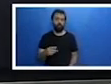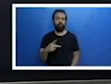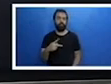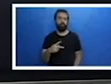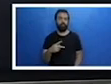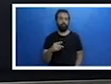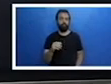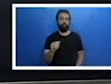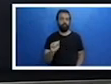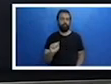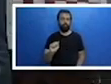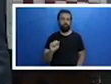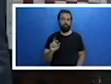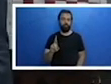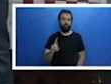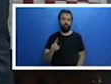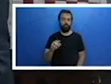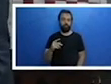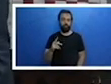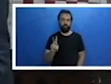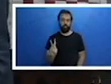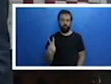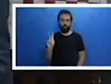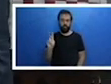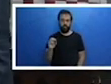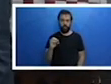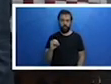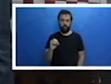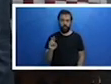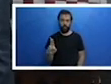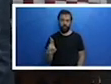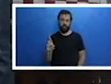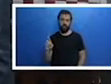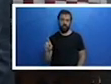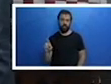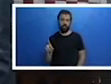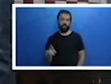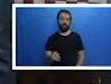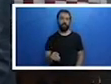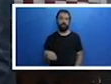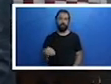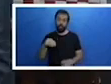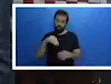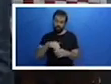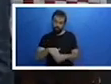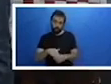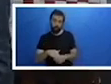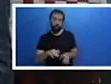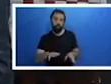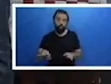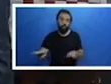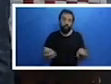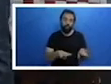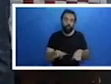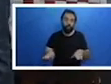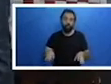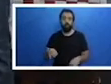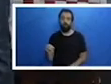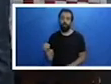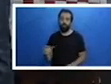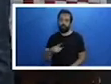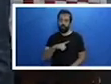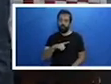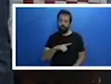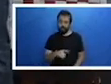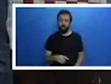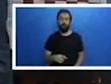aula passada nós abordamos esse tema, que é uma atividade também que envolve movimentos ginásticos, que envolve movimentos de força, de precisão,